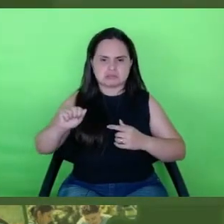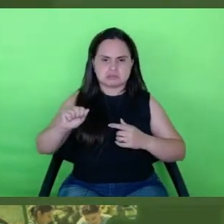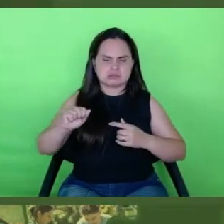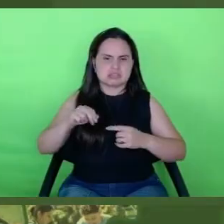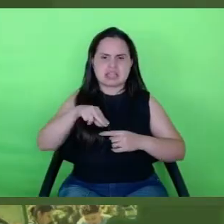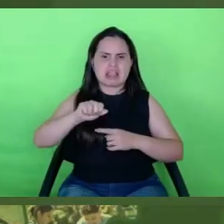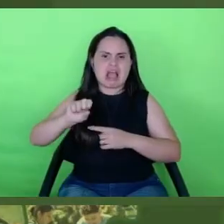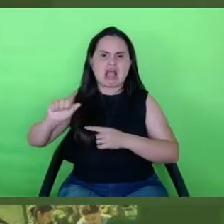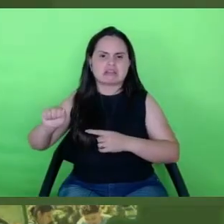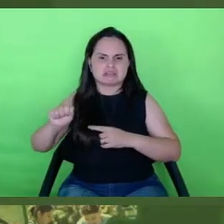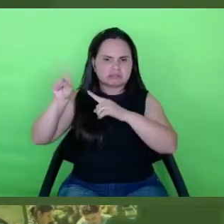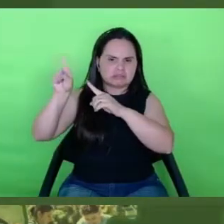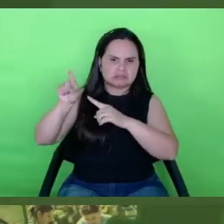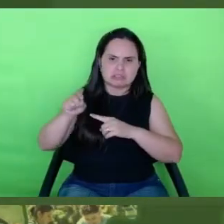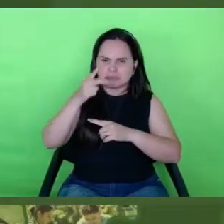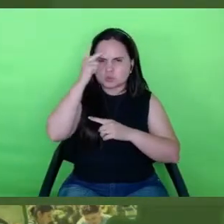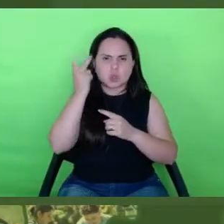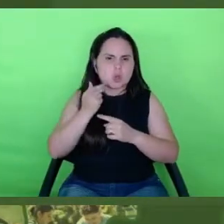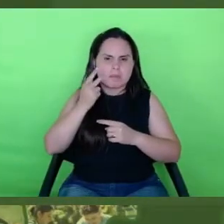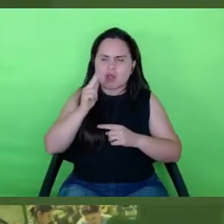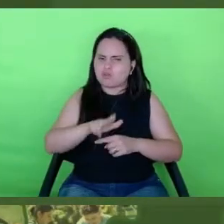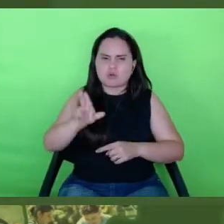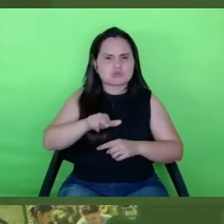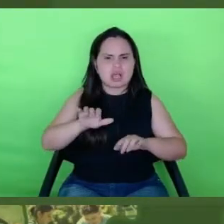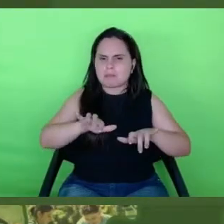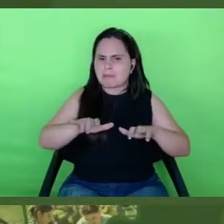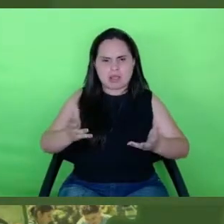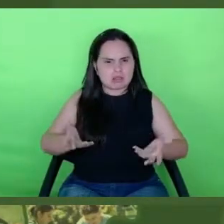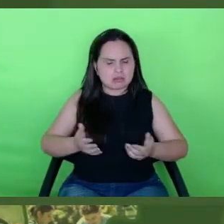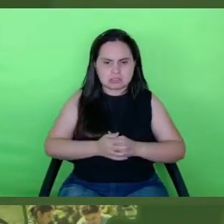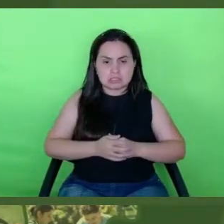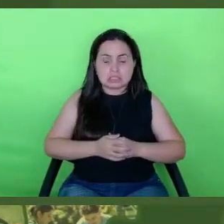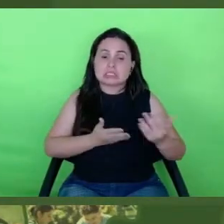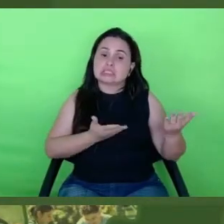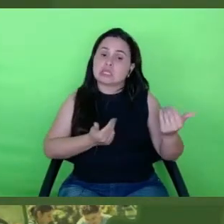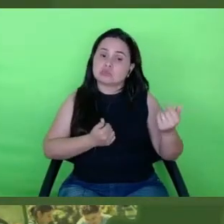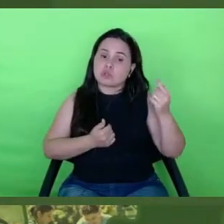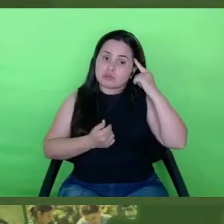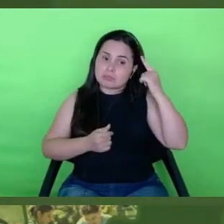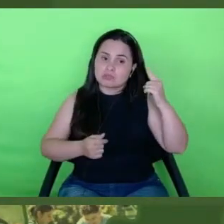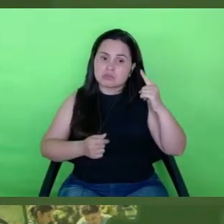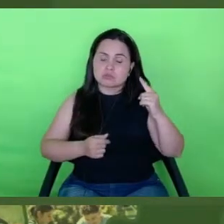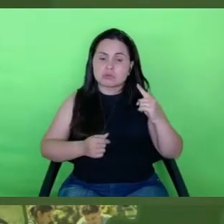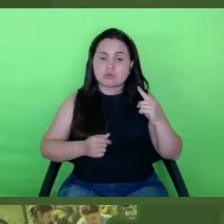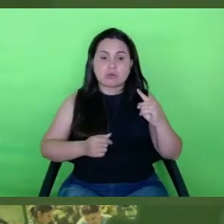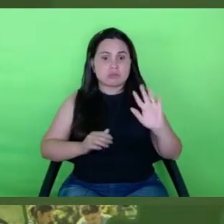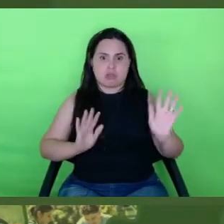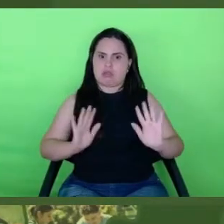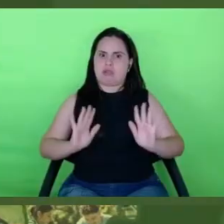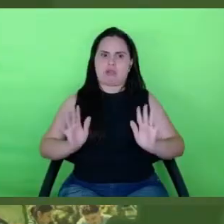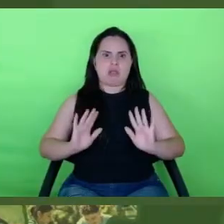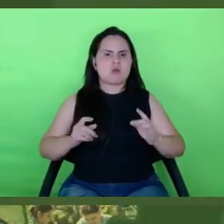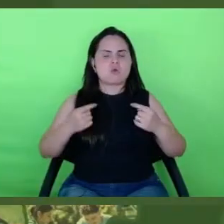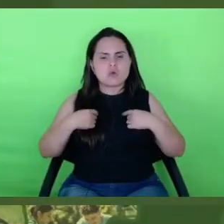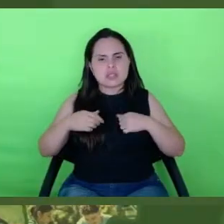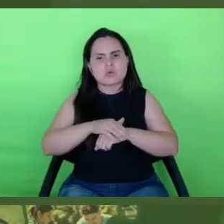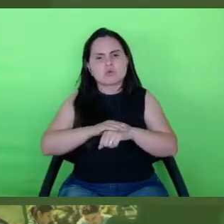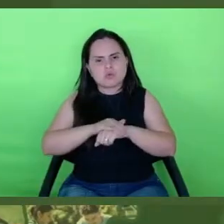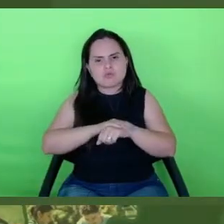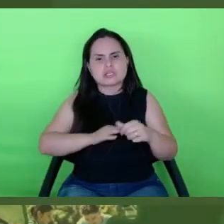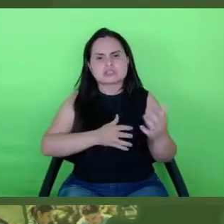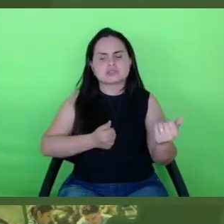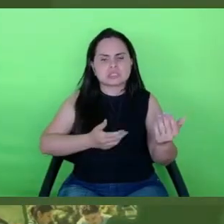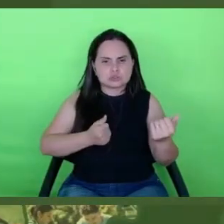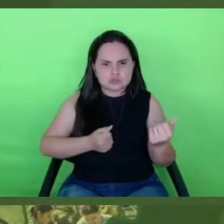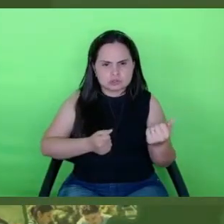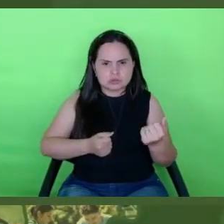NASA. Pessoa comum não vai usar computador. E aí aqueles jovens que pensaram fora da curva disseram assim, não, eu estou conversando com a